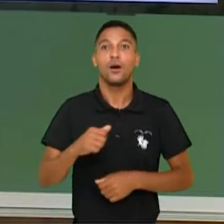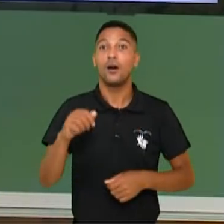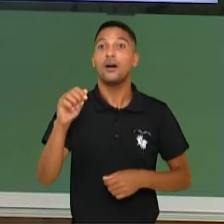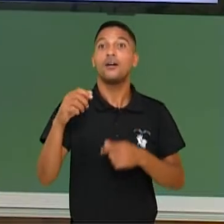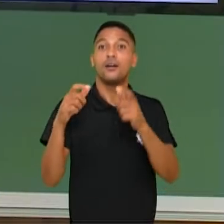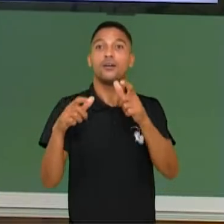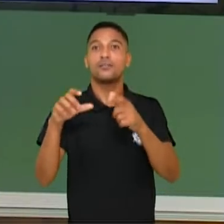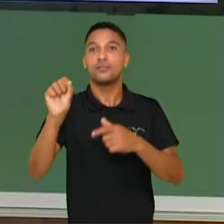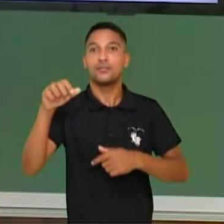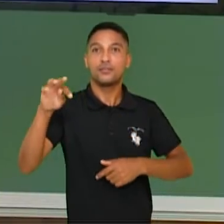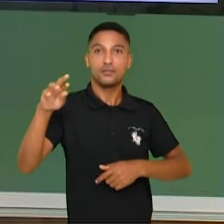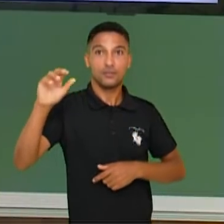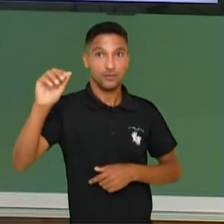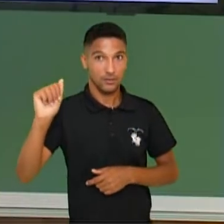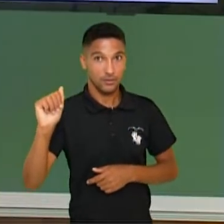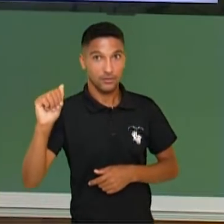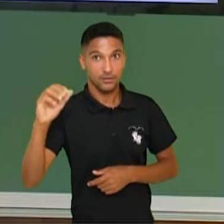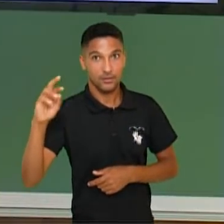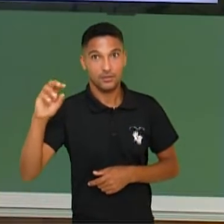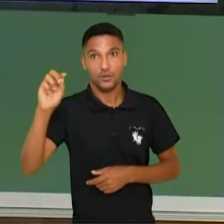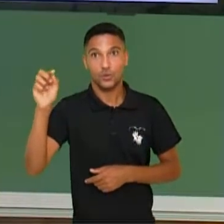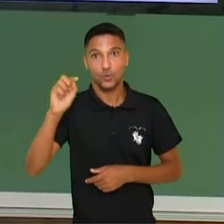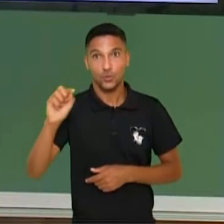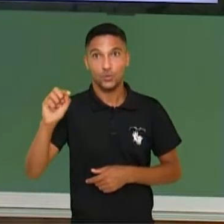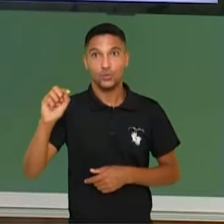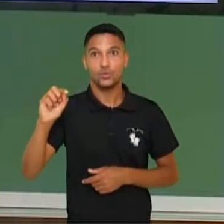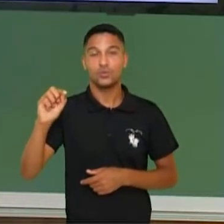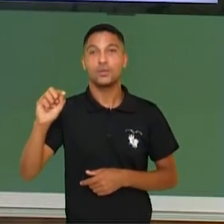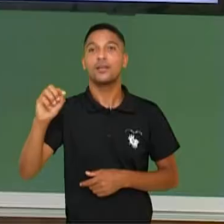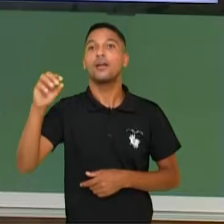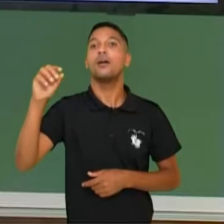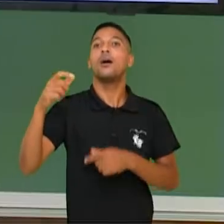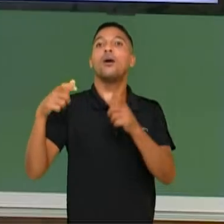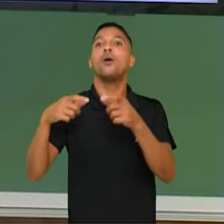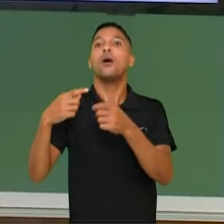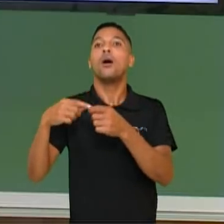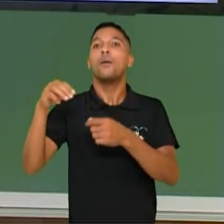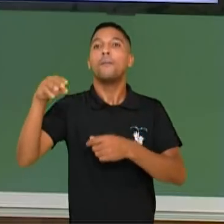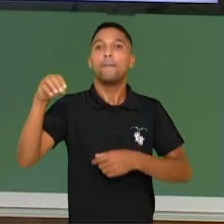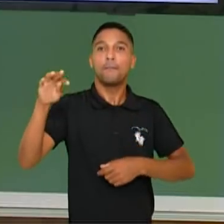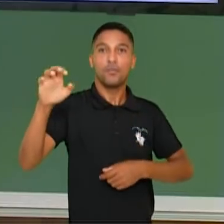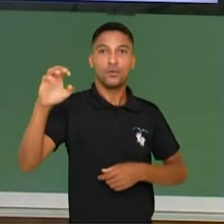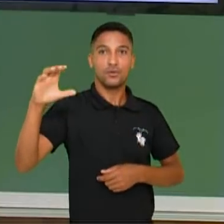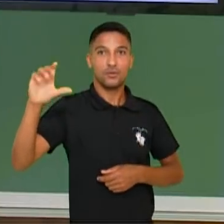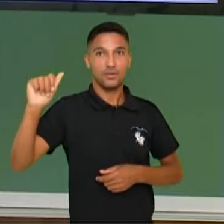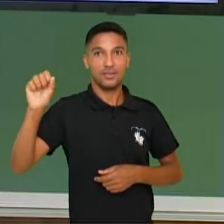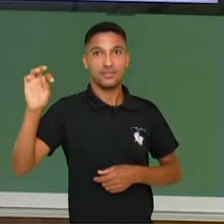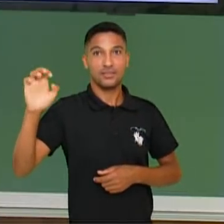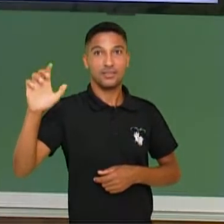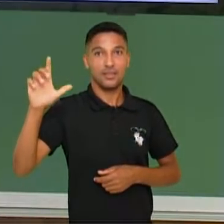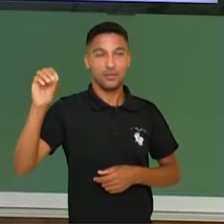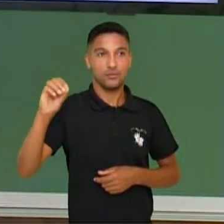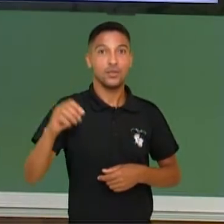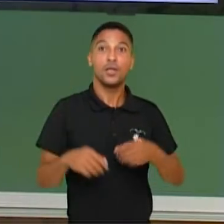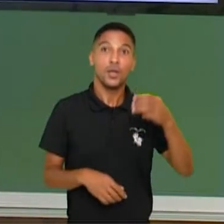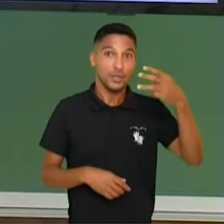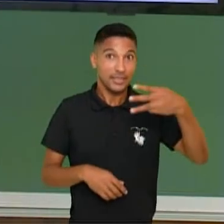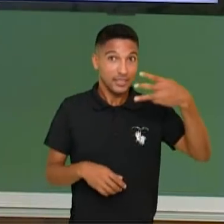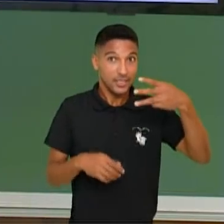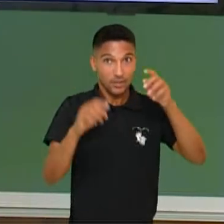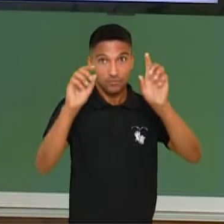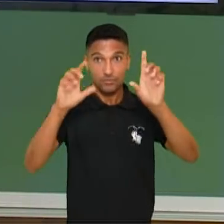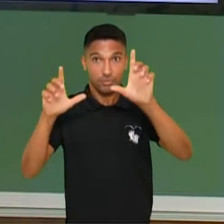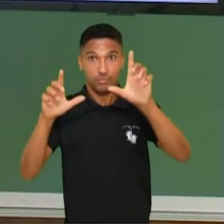Castelo. O terceiro filtro é da Maiara, do Colégio Estadual Anita Canê, de Fazenda Rio Grande. O